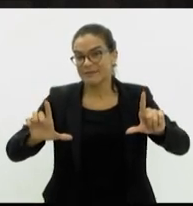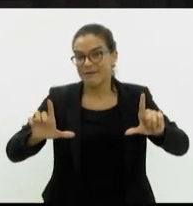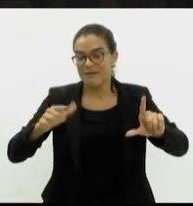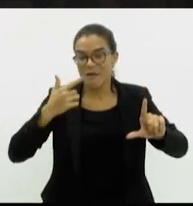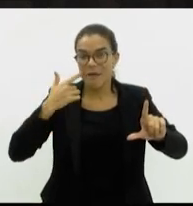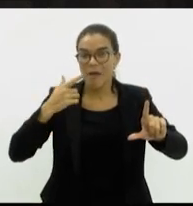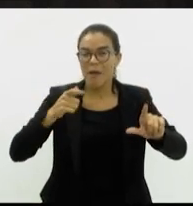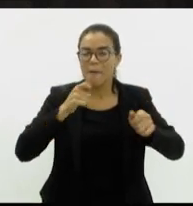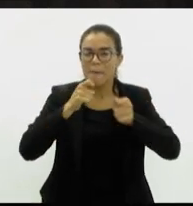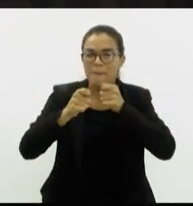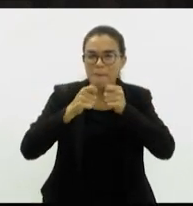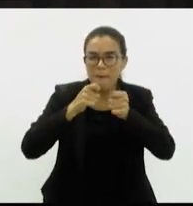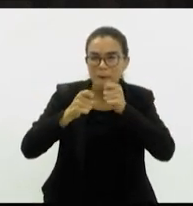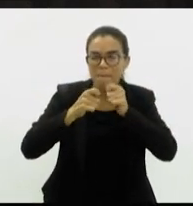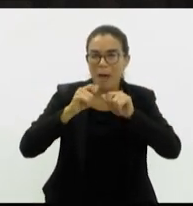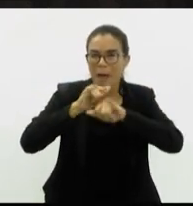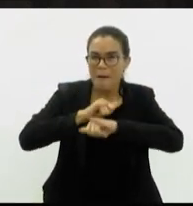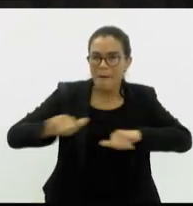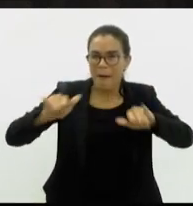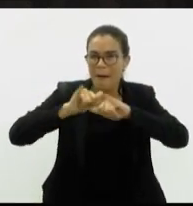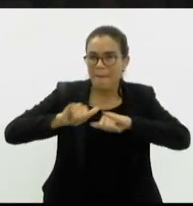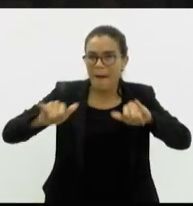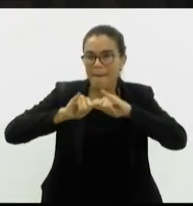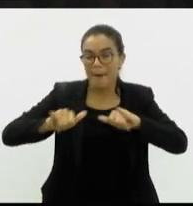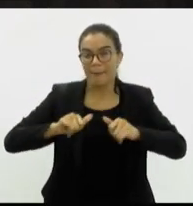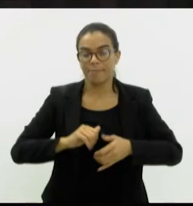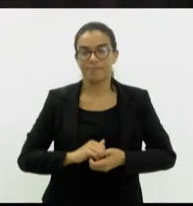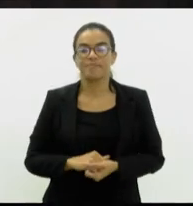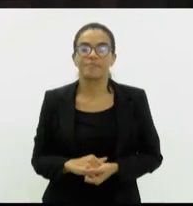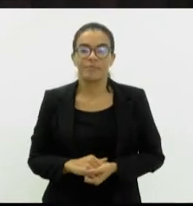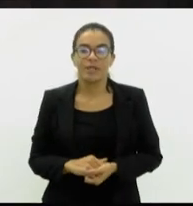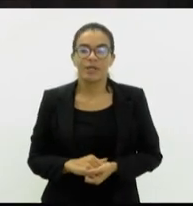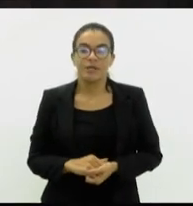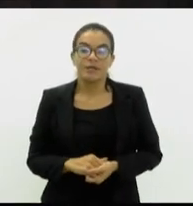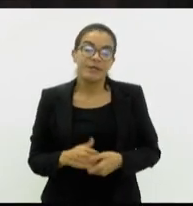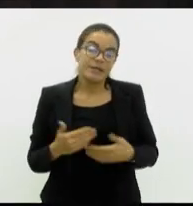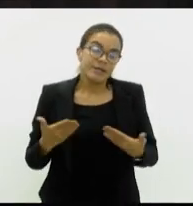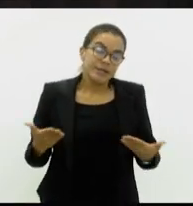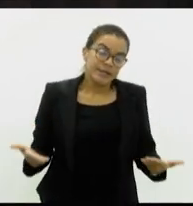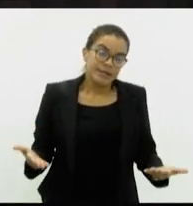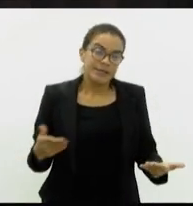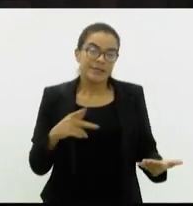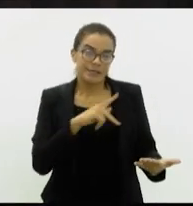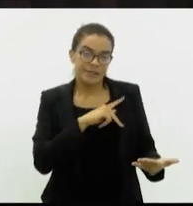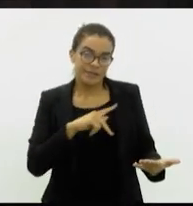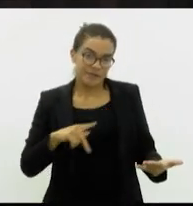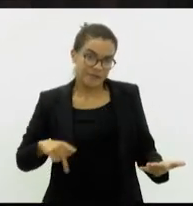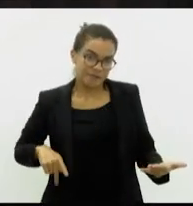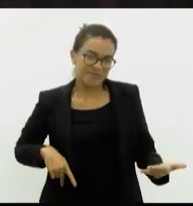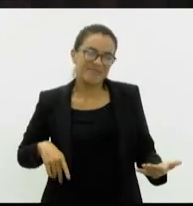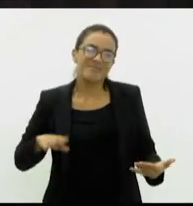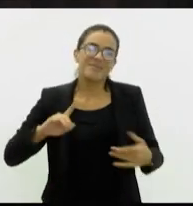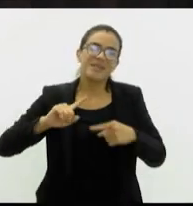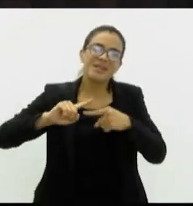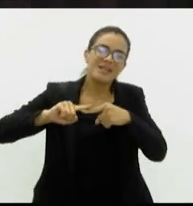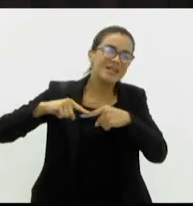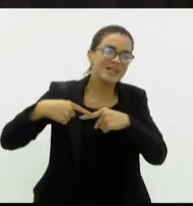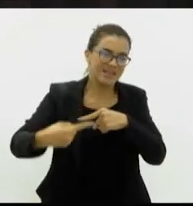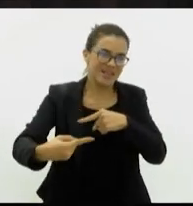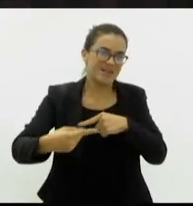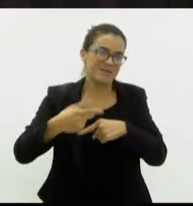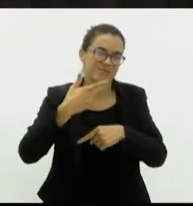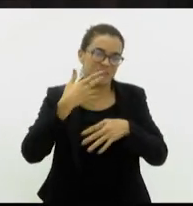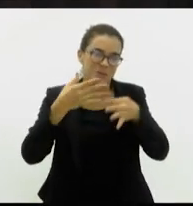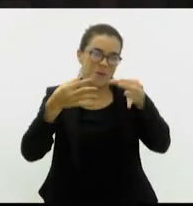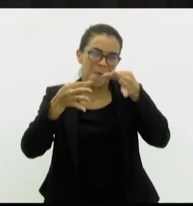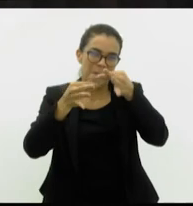a mídia noticiou aí Senor Presidente vou falar isso mais tarde